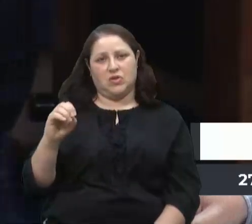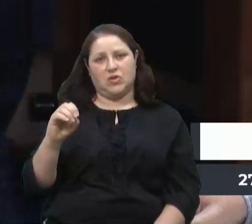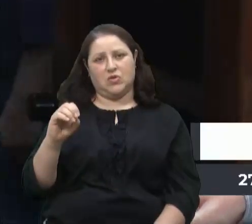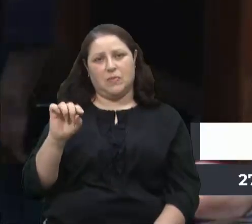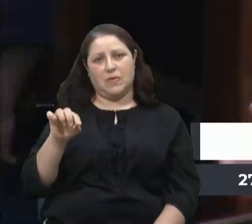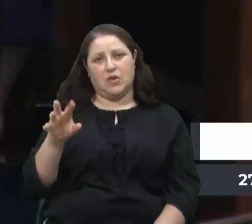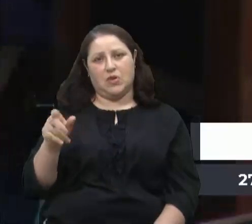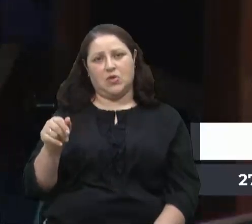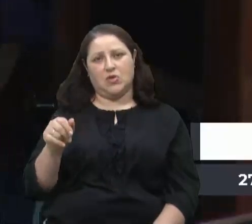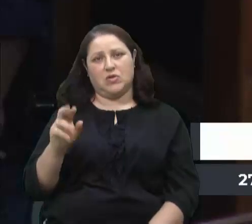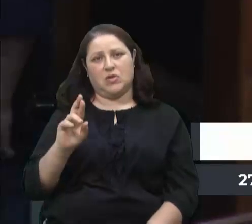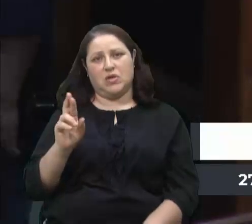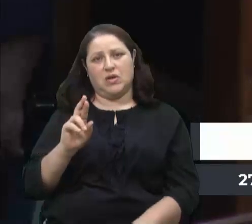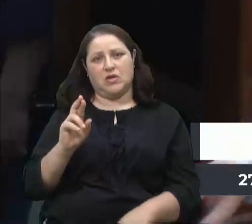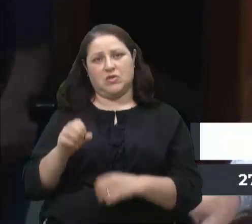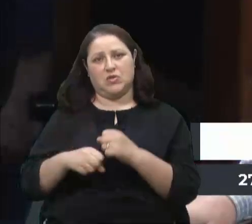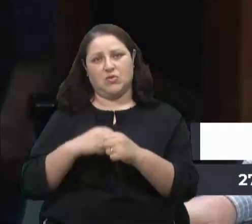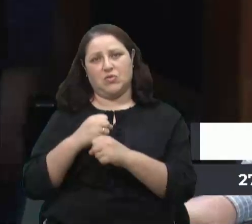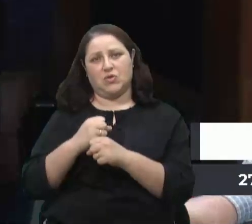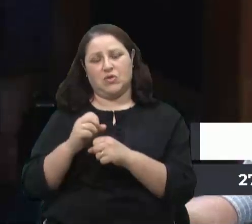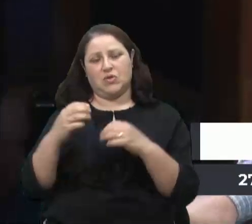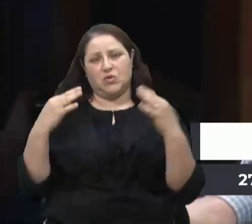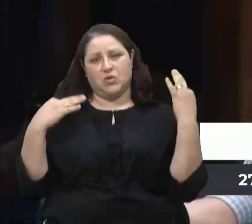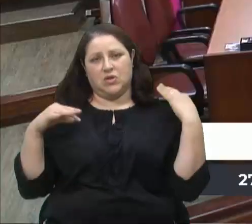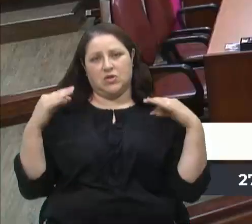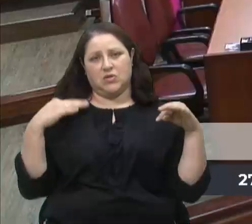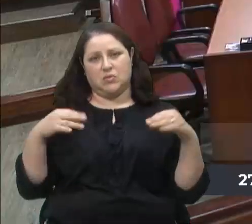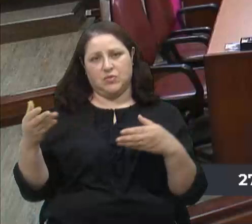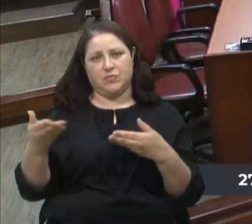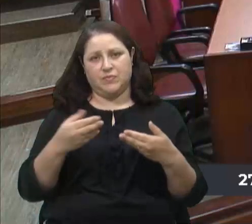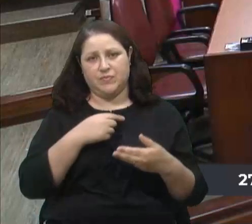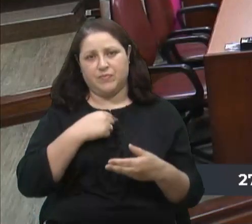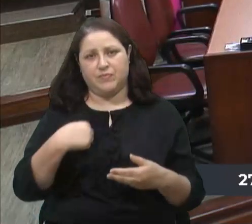anuais em turismo. Vereador Zanquim, seu à parte.